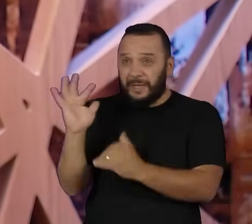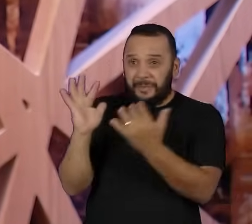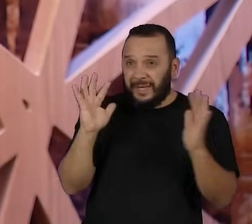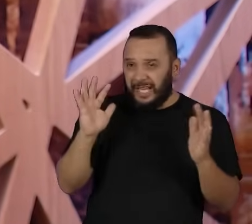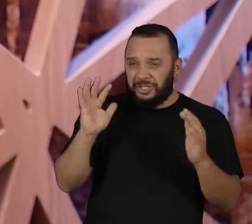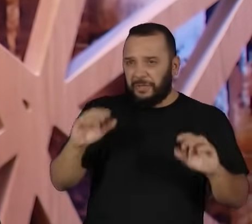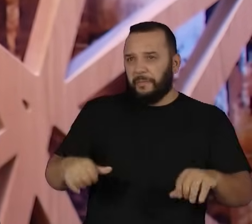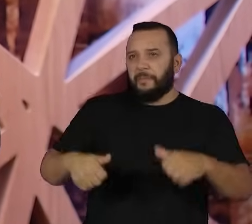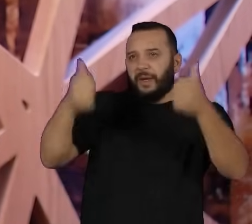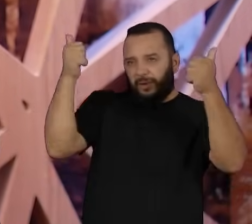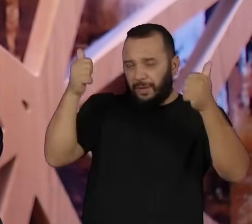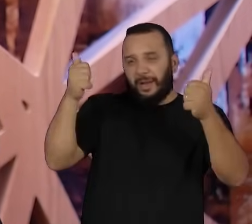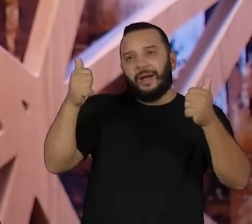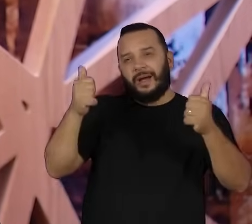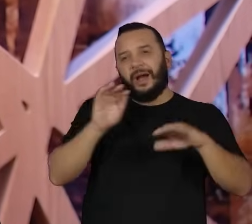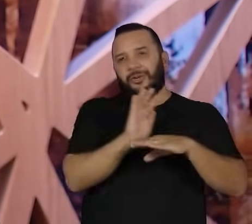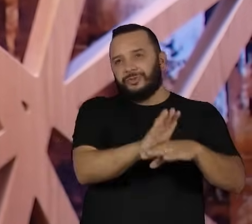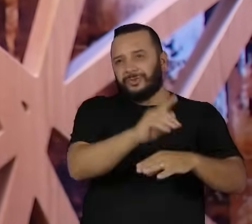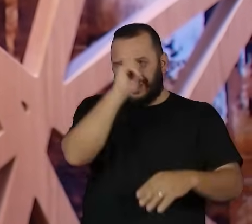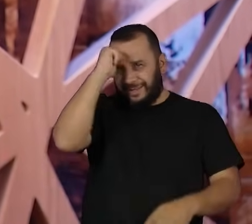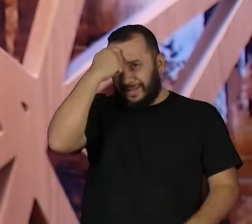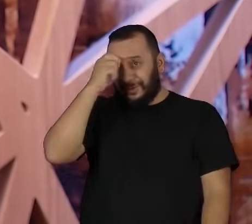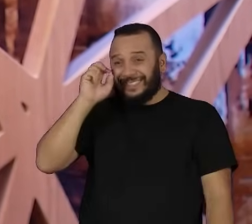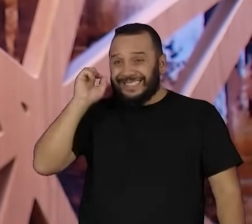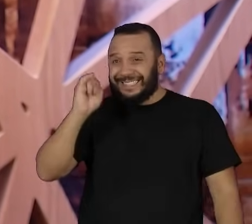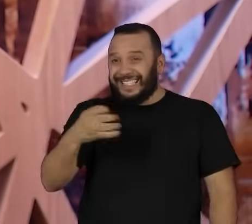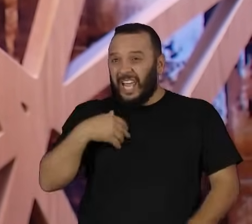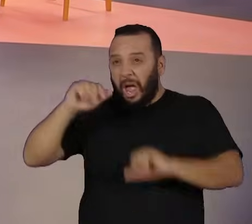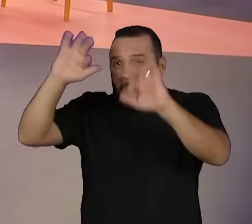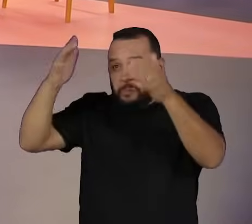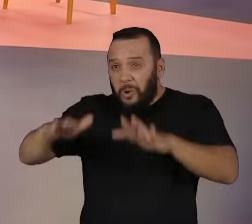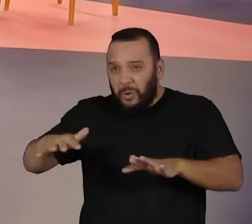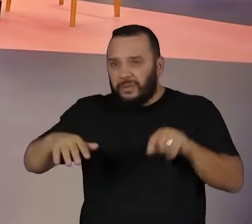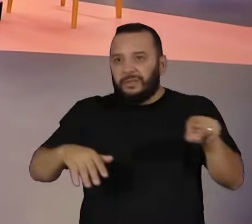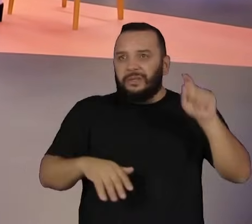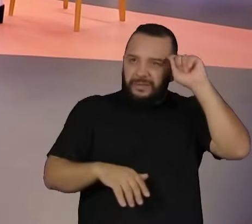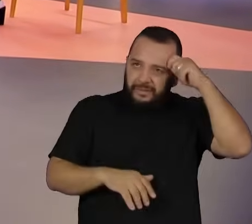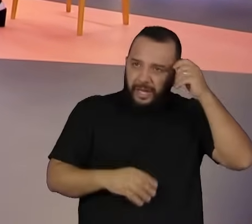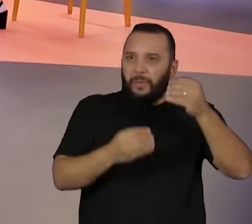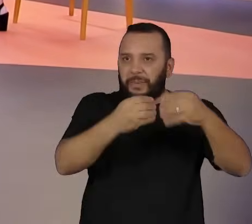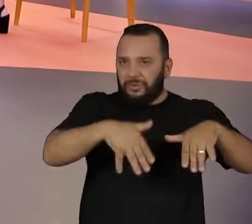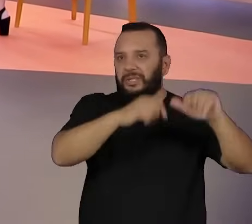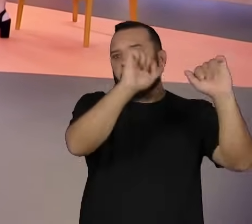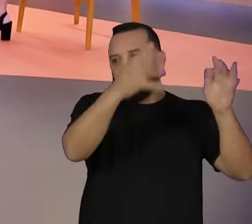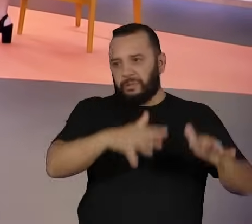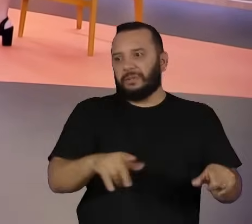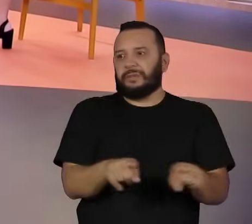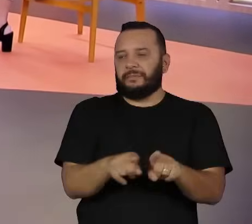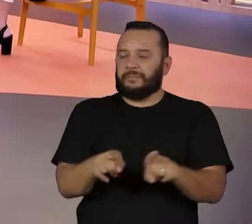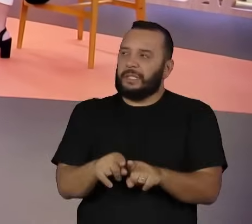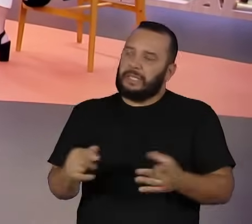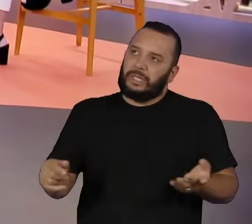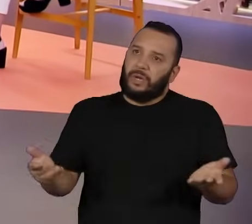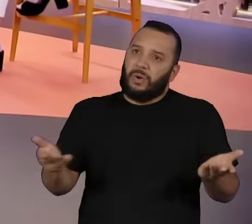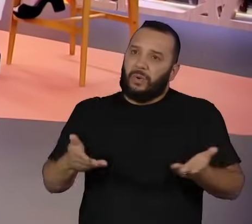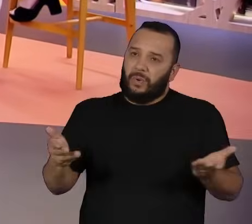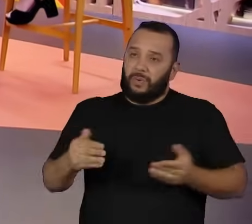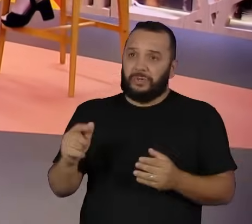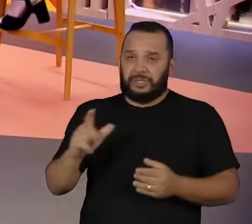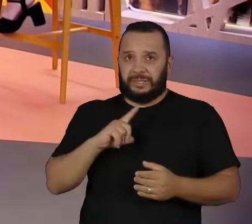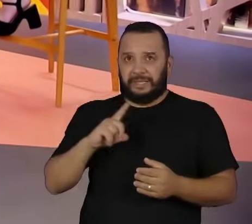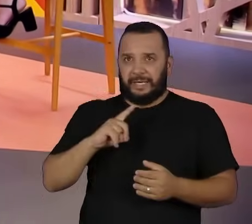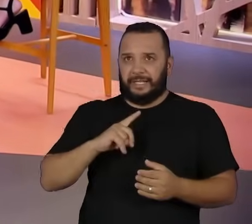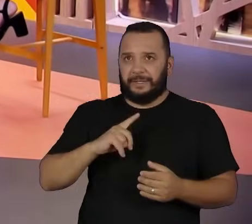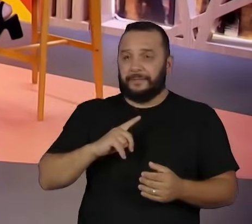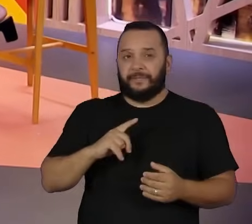mudanças climáticas, pelos crimes ambientais. Por toda essa questão da destinação de resíduos, por exemplo. Hoje você constrói um aterro